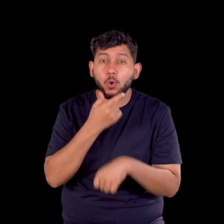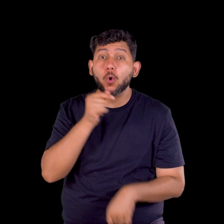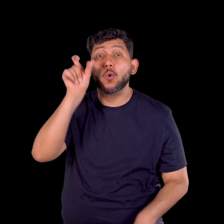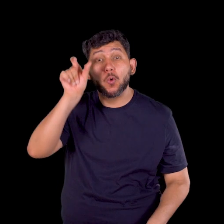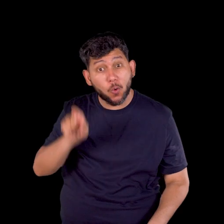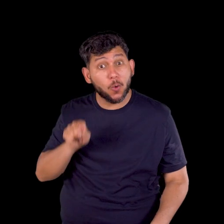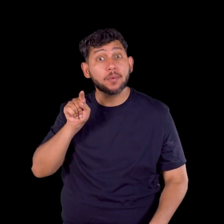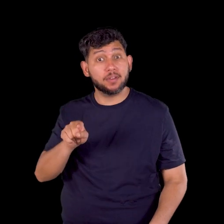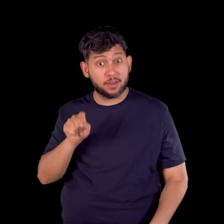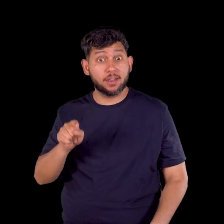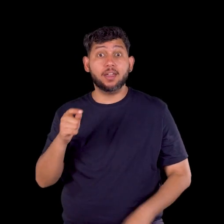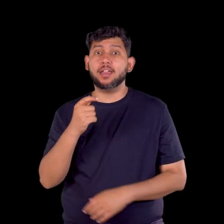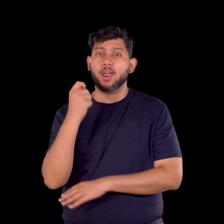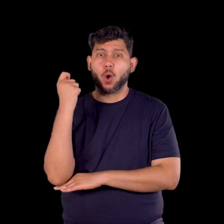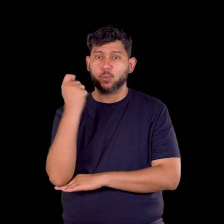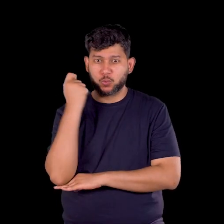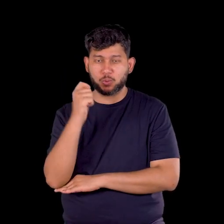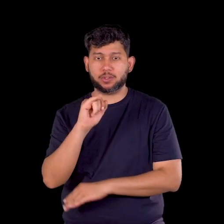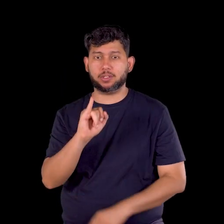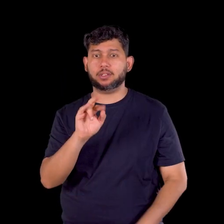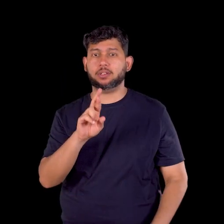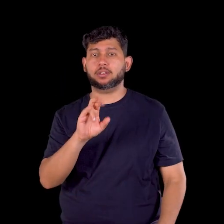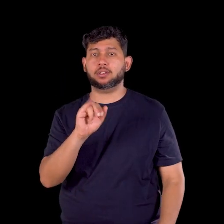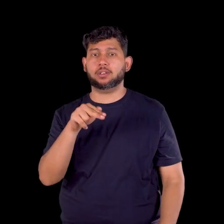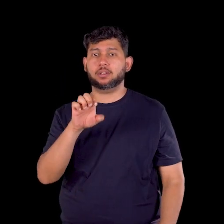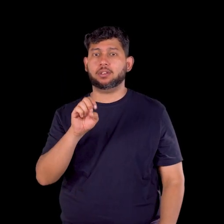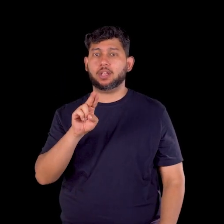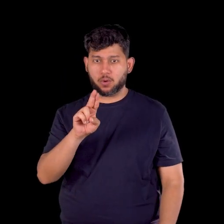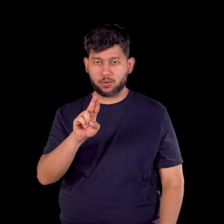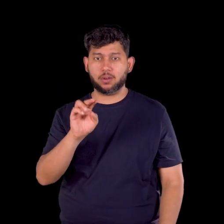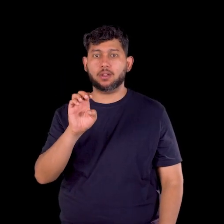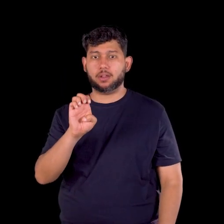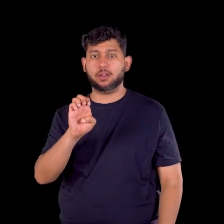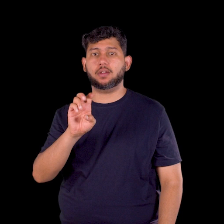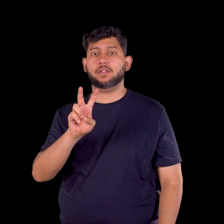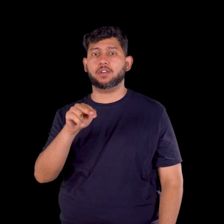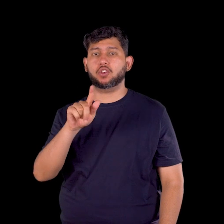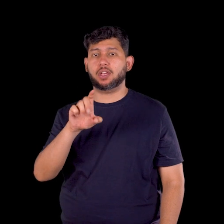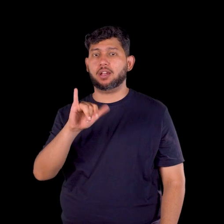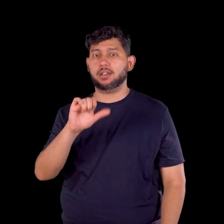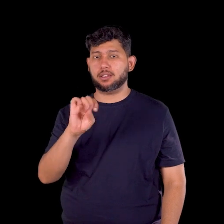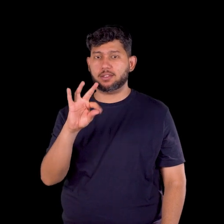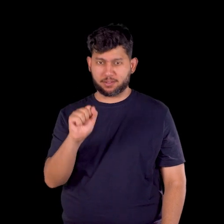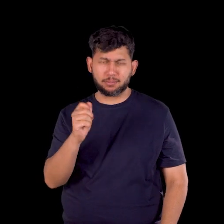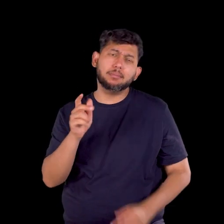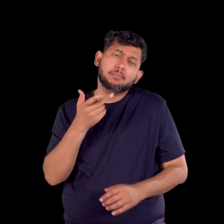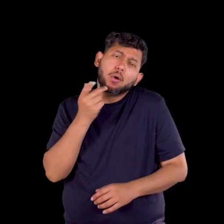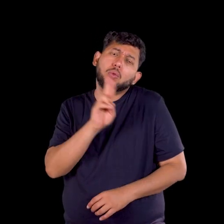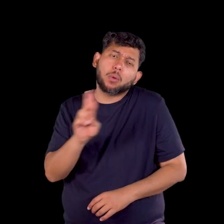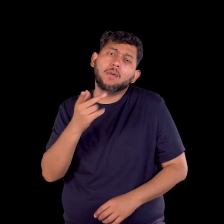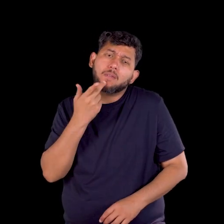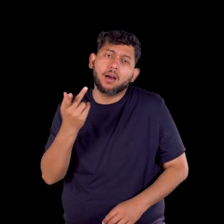industrial e financista gaúcho Irineu Evangelista de Souza, o Barão de Mauá. Ele se destacou por